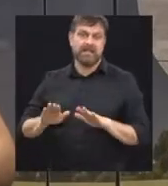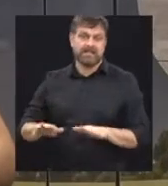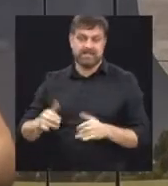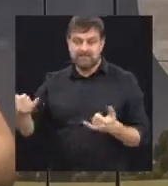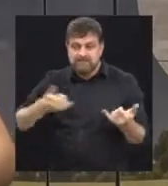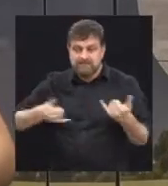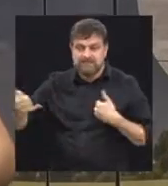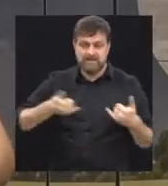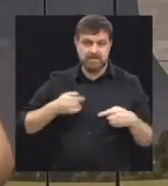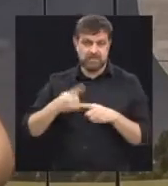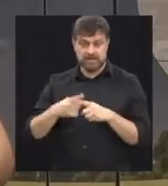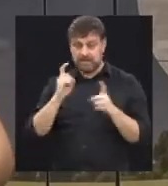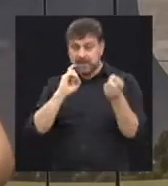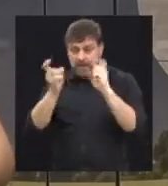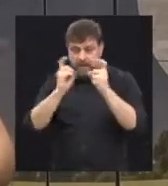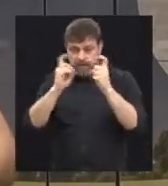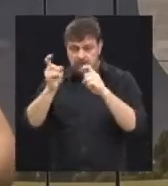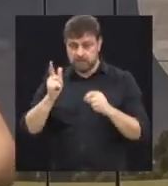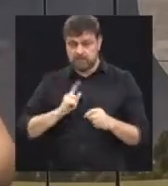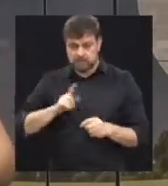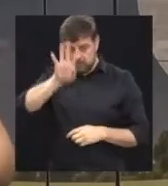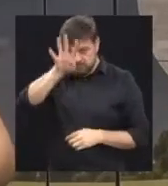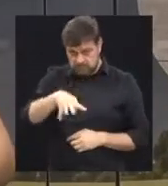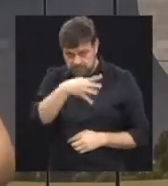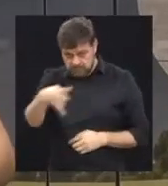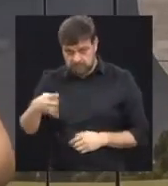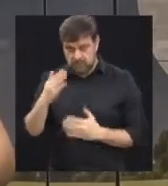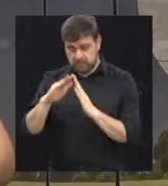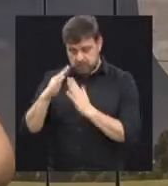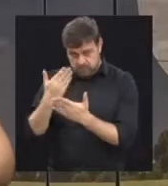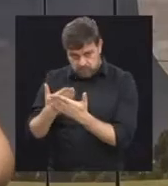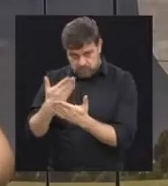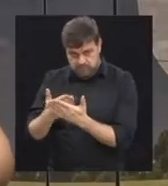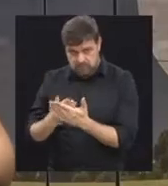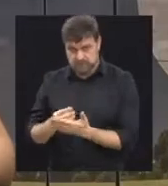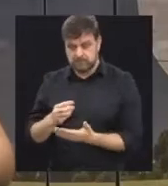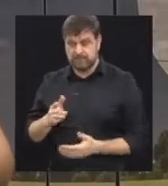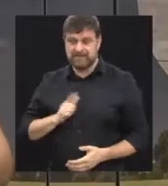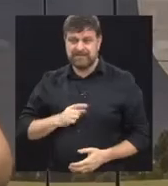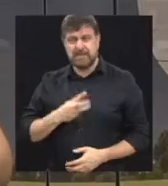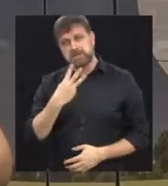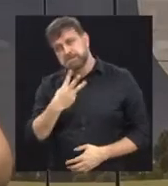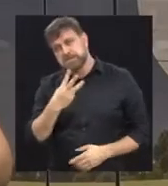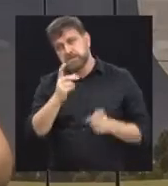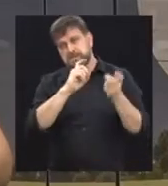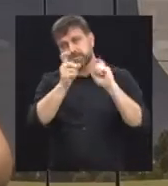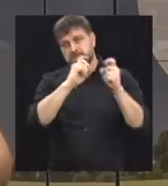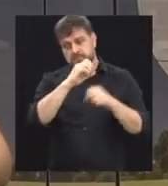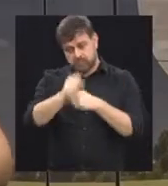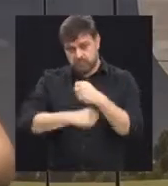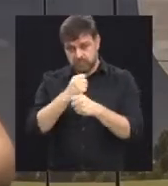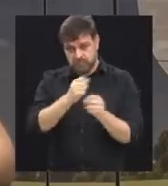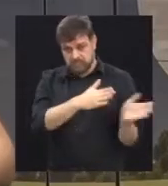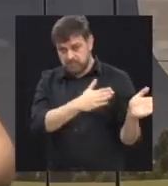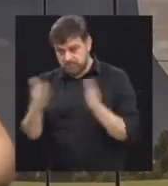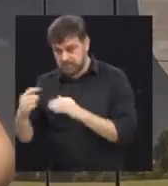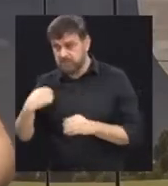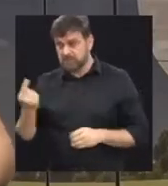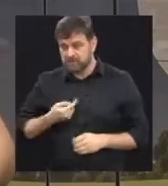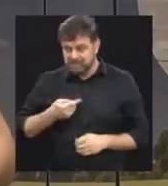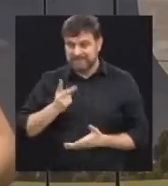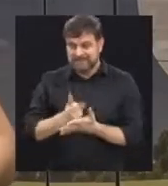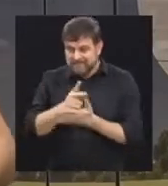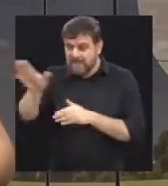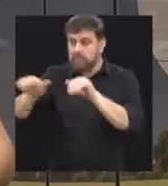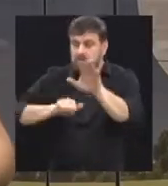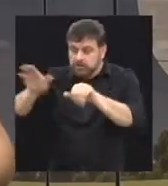além das reuniões do calendário escolar, né, que são 3 a 4 reuniões no ano, nós fazemos reuniões